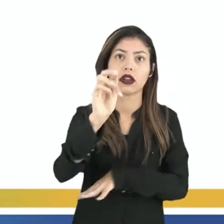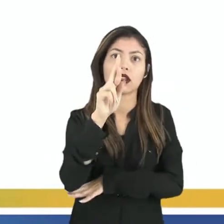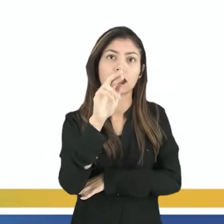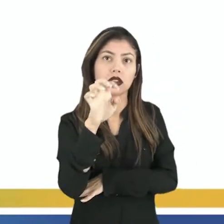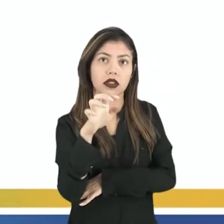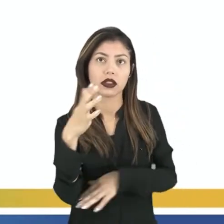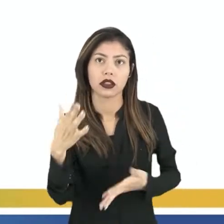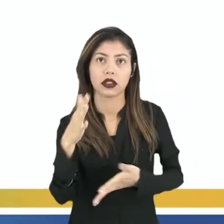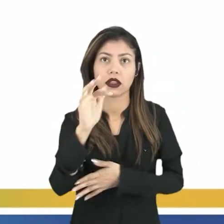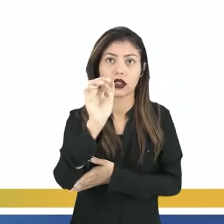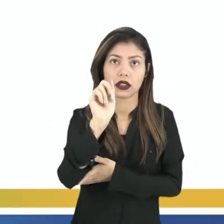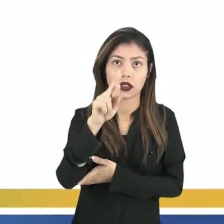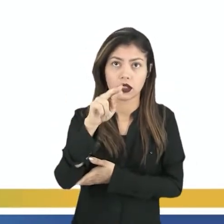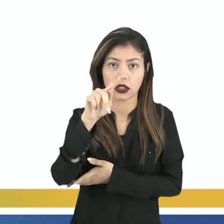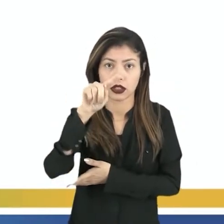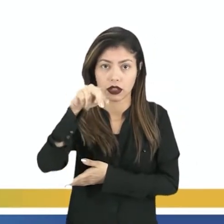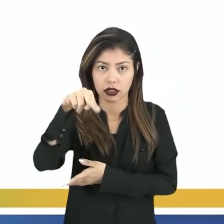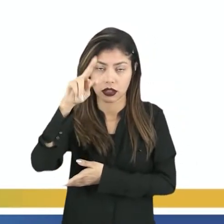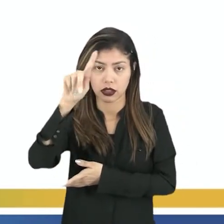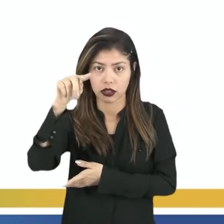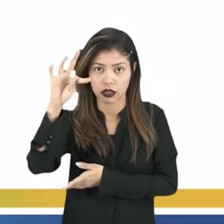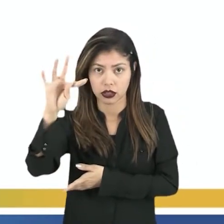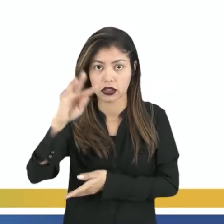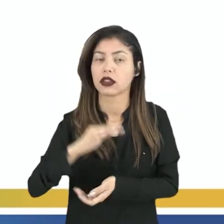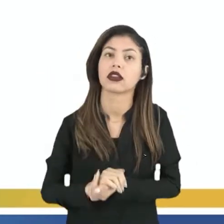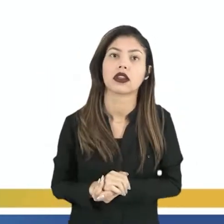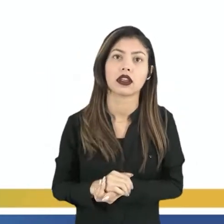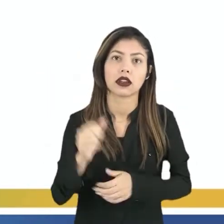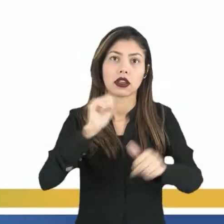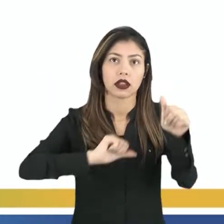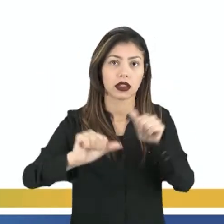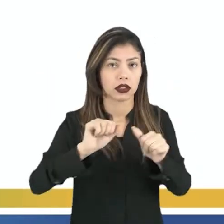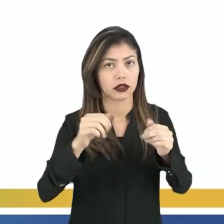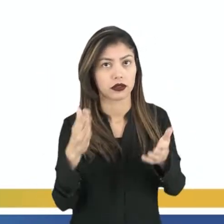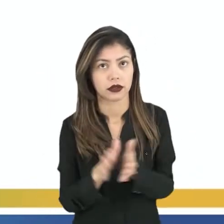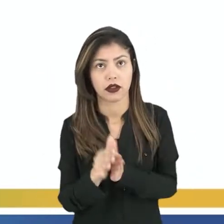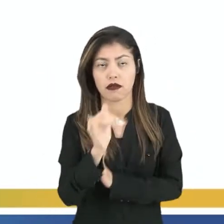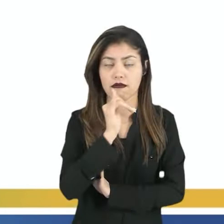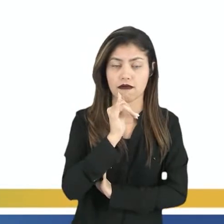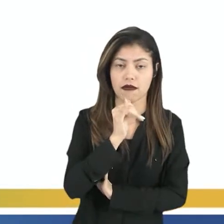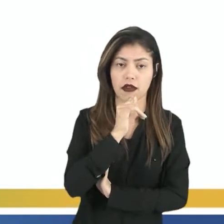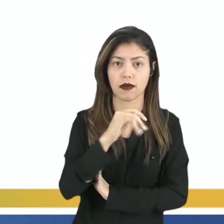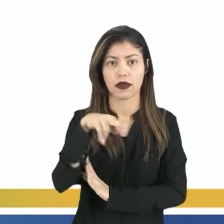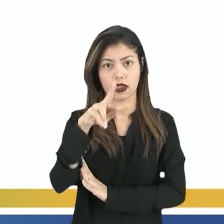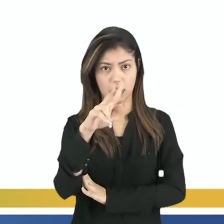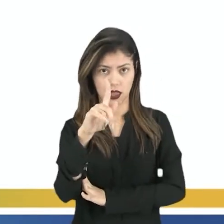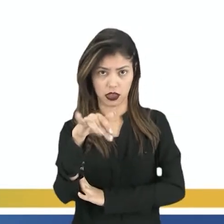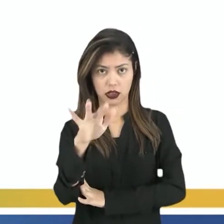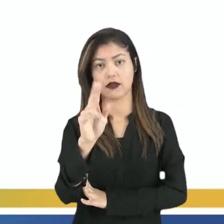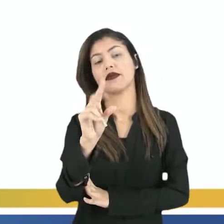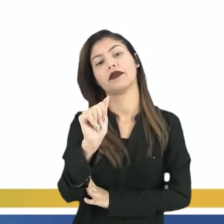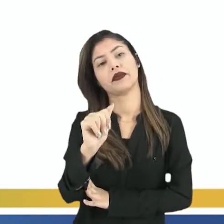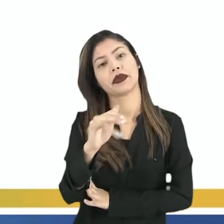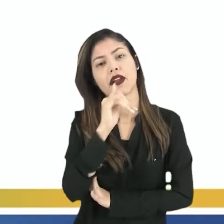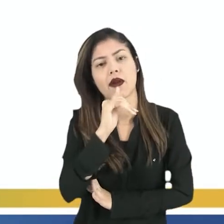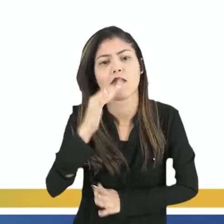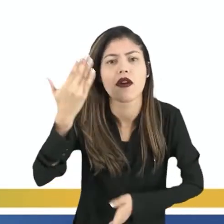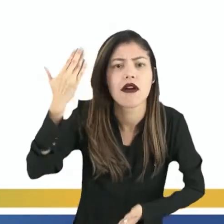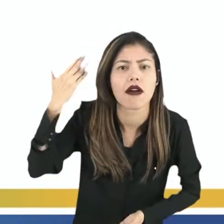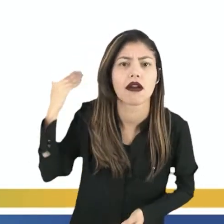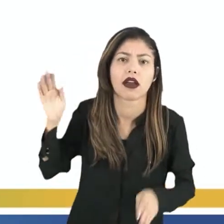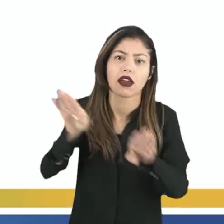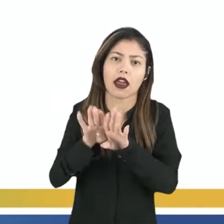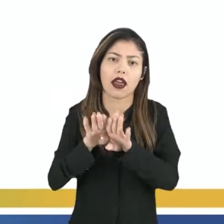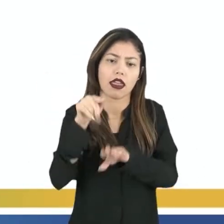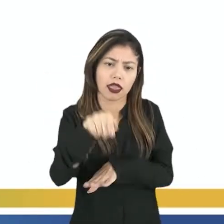que também seria are not, que vai virar aren't, ok? Exemplo de frases negativas. Lembra do exemplo que nós vimos anteriormente